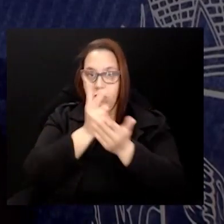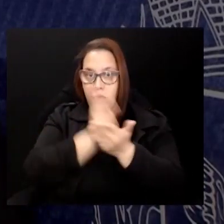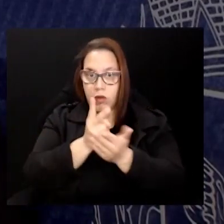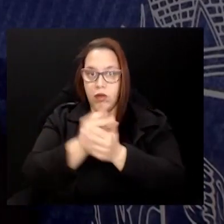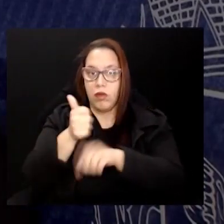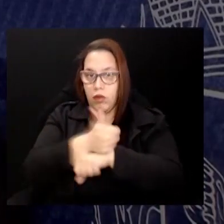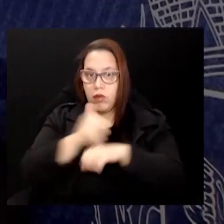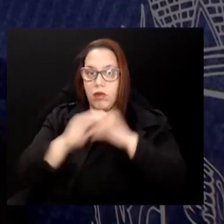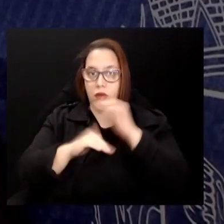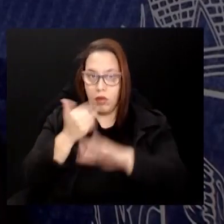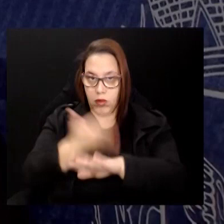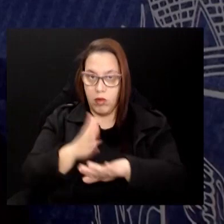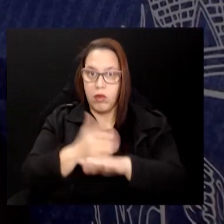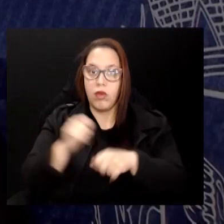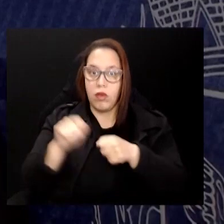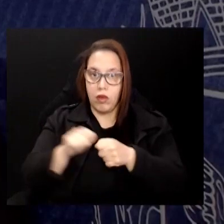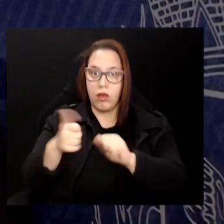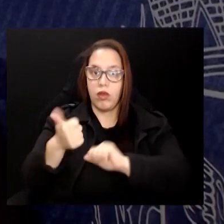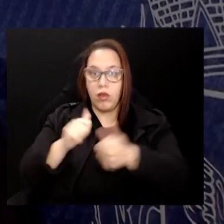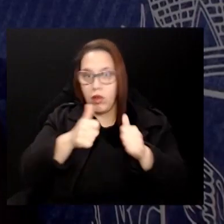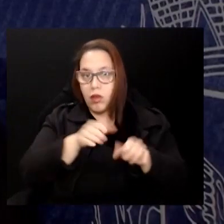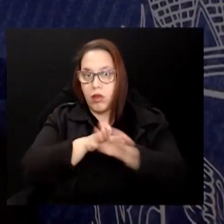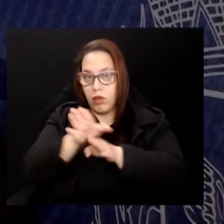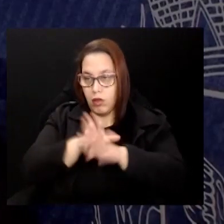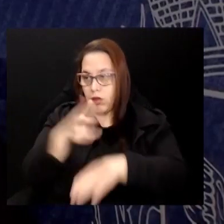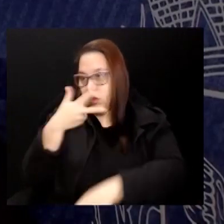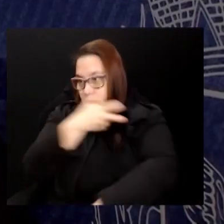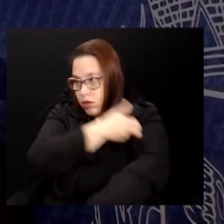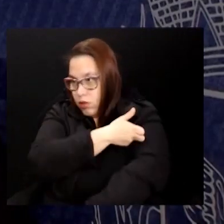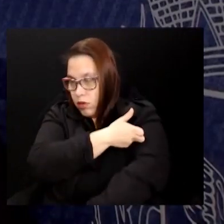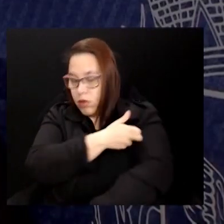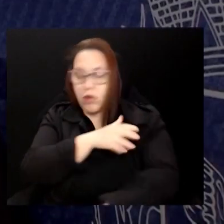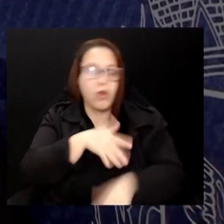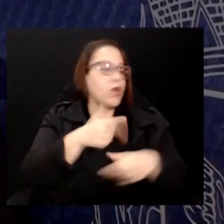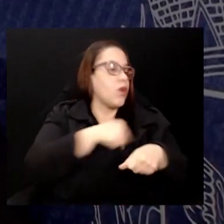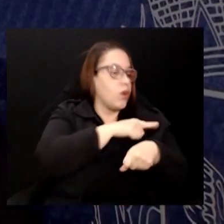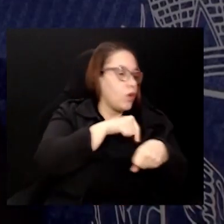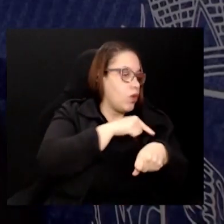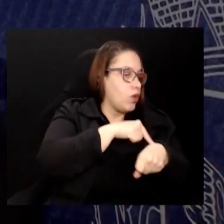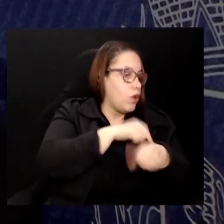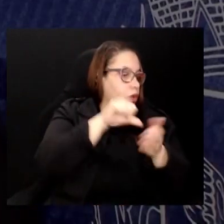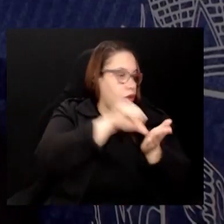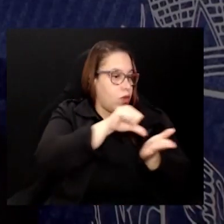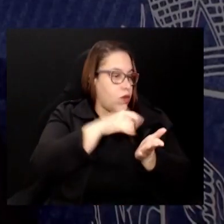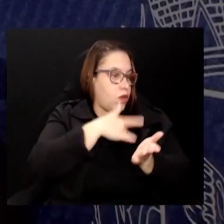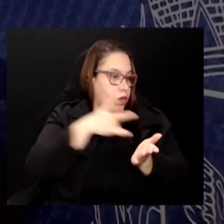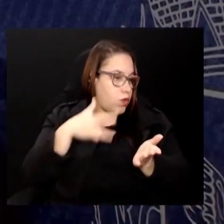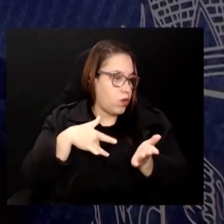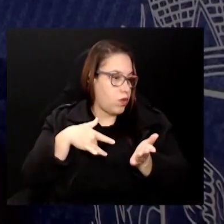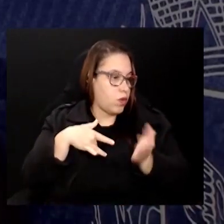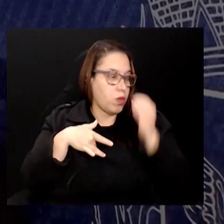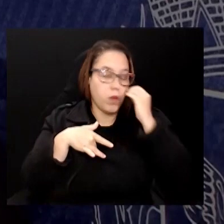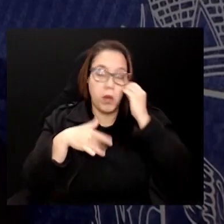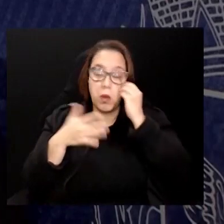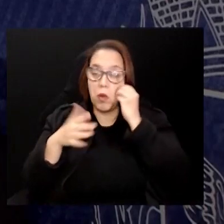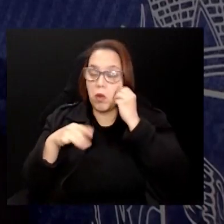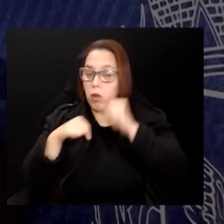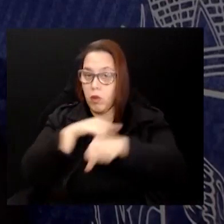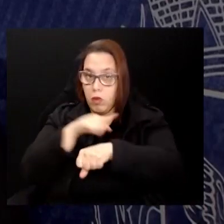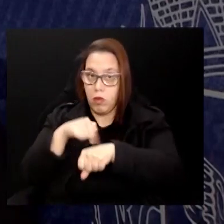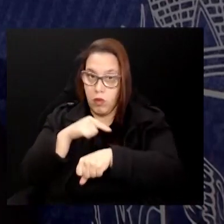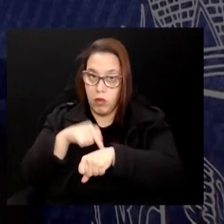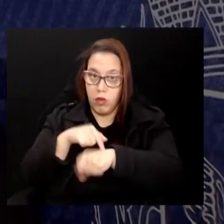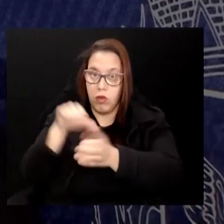fazer essa análise e indicar a vacina. E qual o horário de funcionamento dos centros de saúde? O horário de funcionamento do centro de saúde